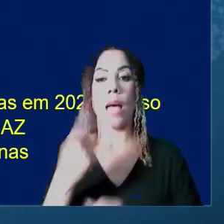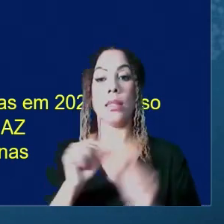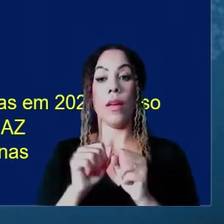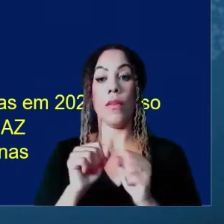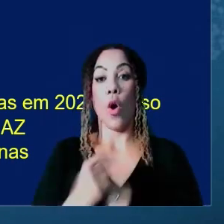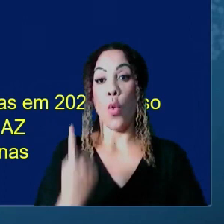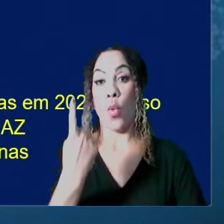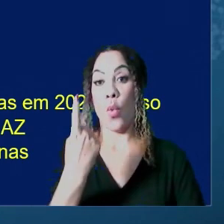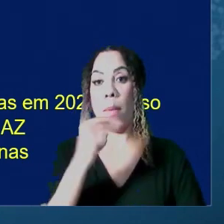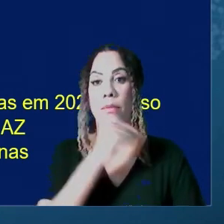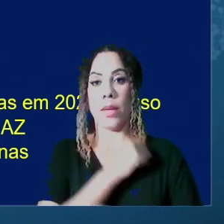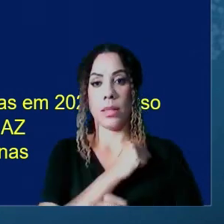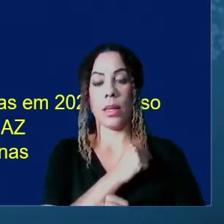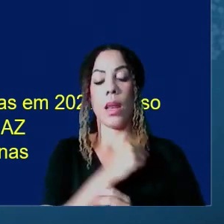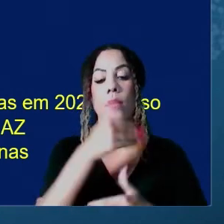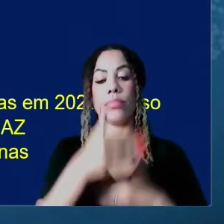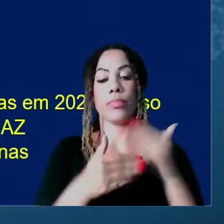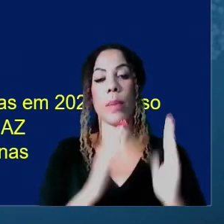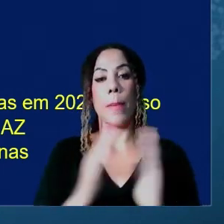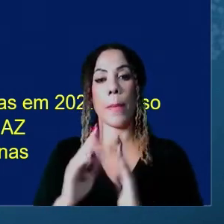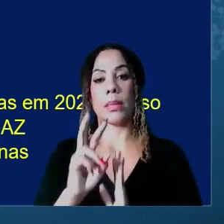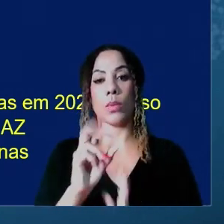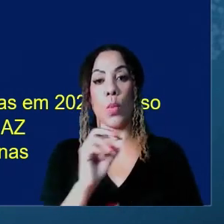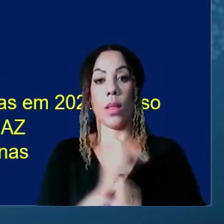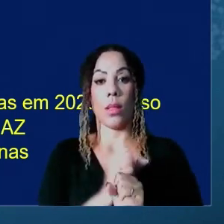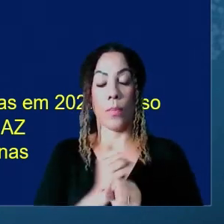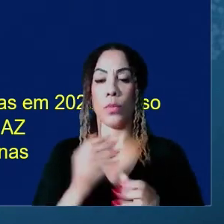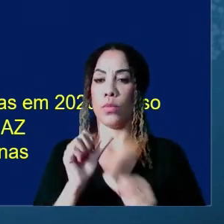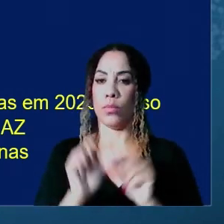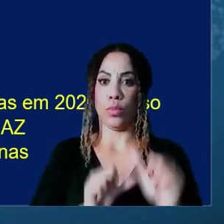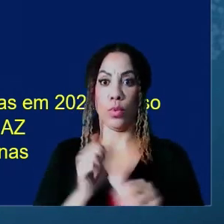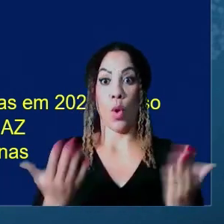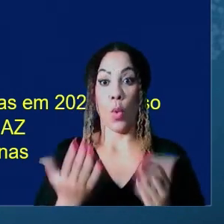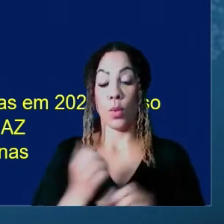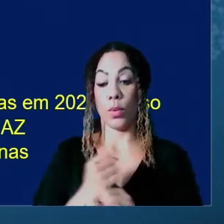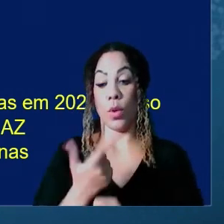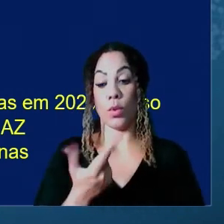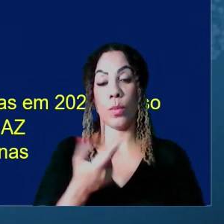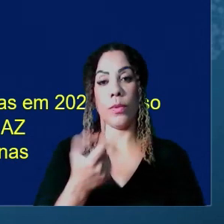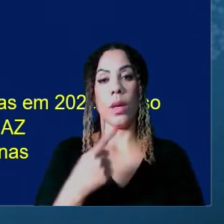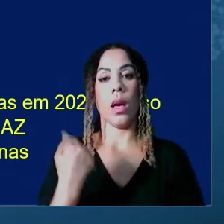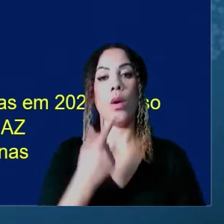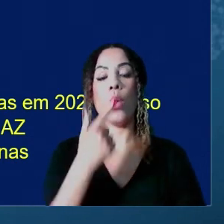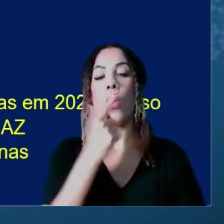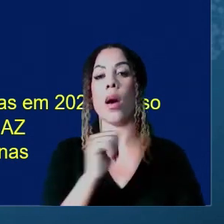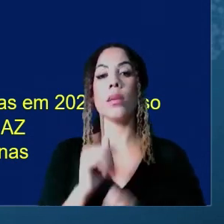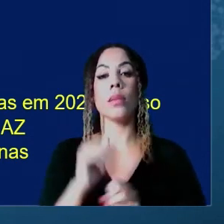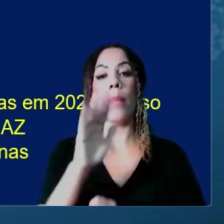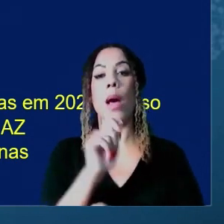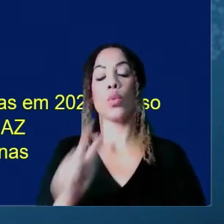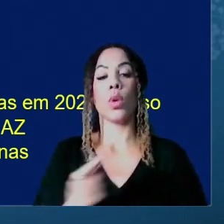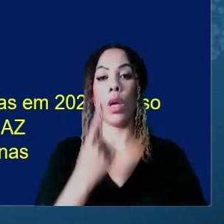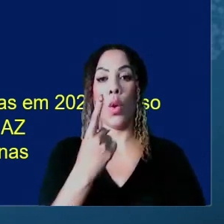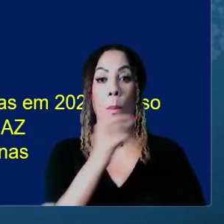anos. Isso mudou muito. E hoje nós conseguimos, em 2020, trazer mais do que uma vacina em